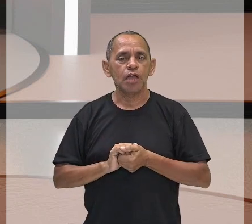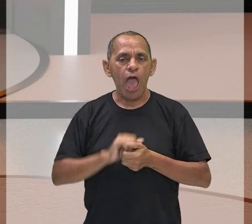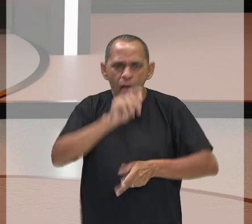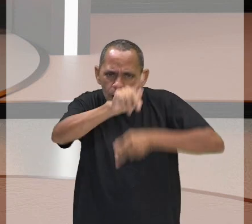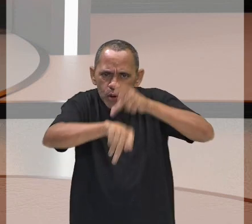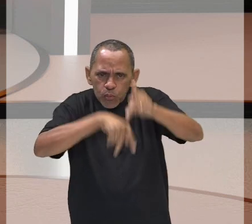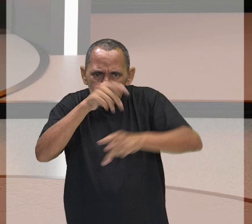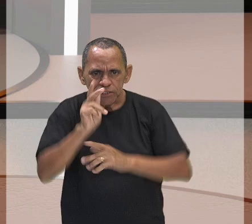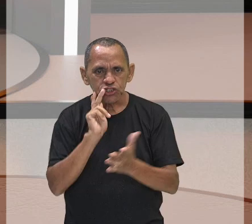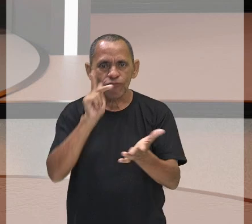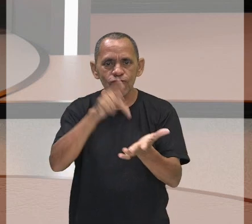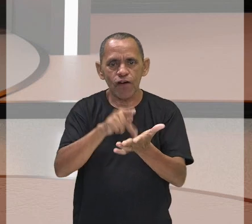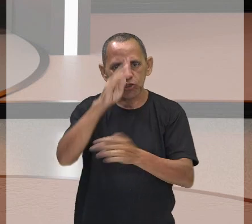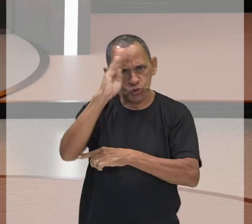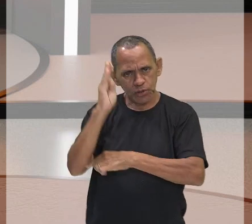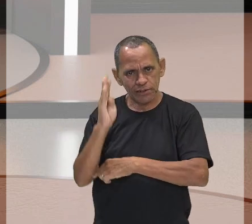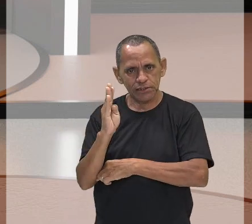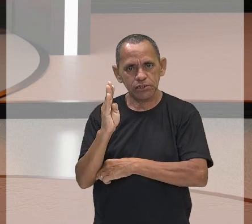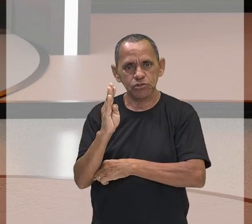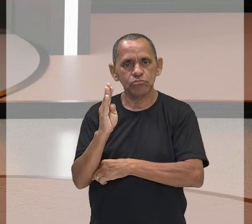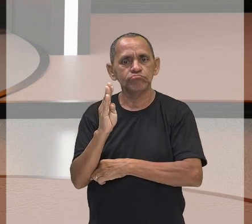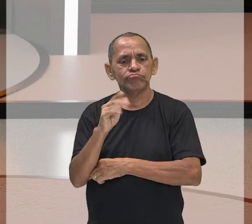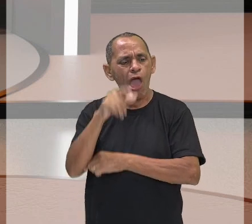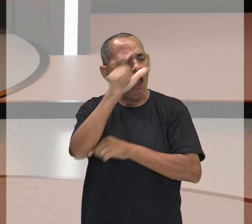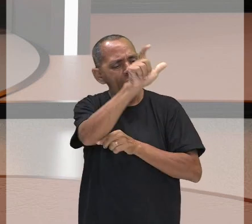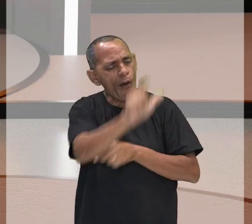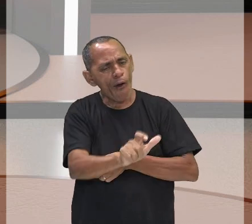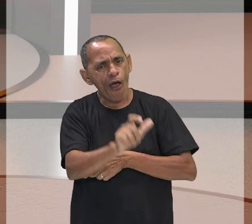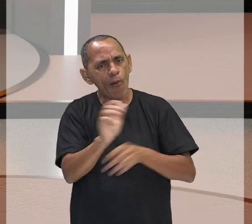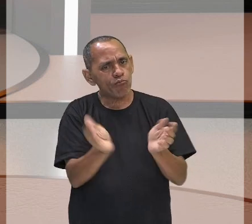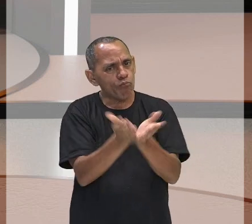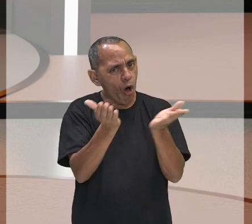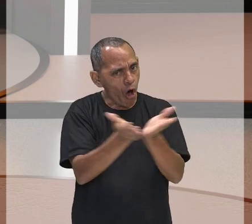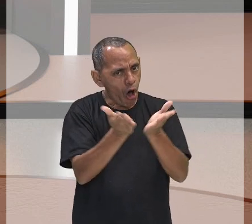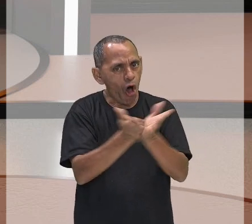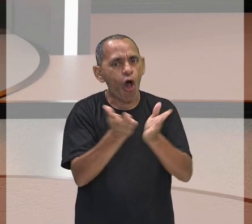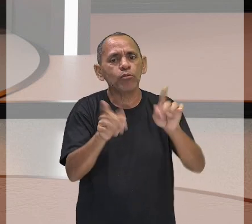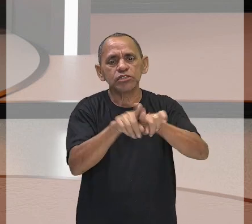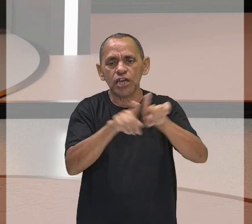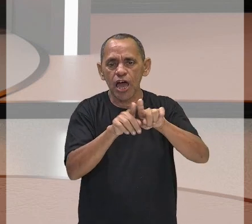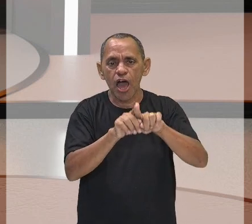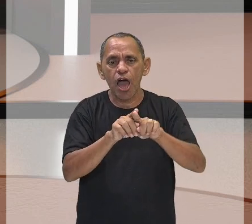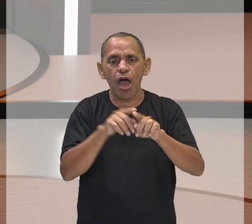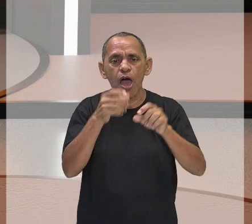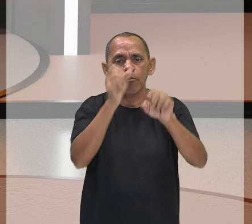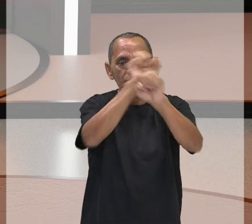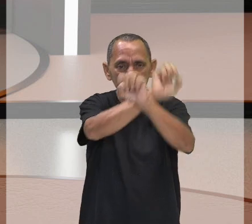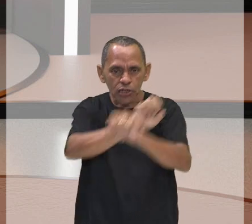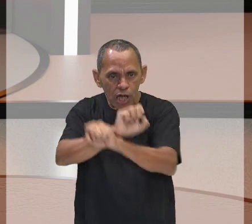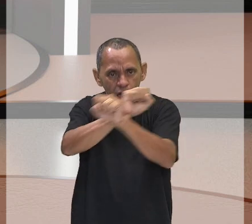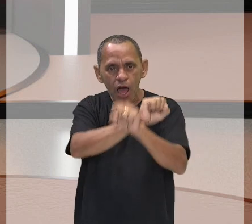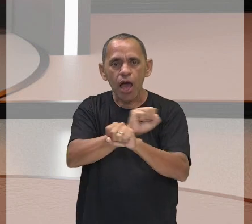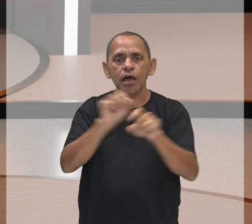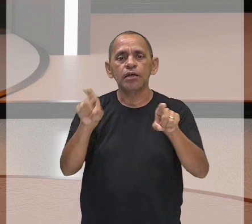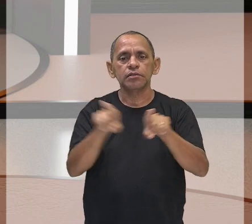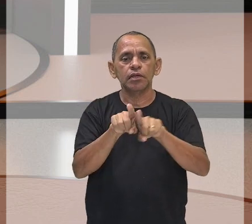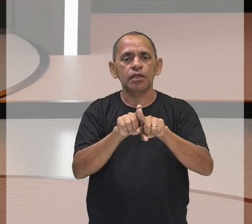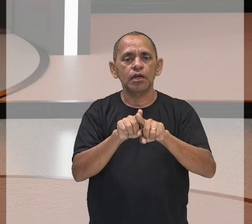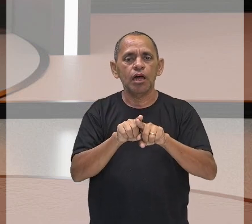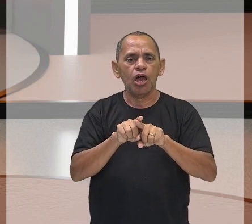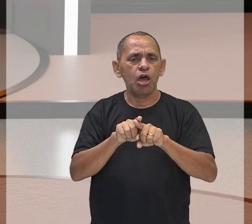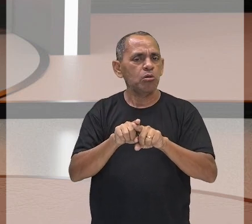população brasileira, estou falando da população mais pobre, e os escravizados, nada mudou, tá, gente? A gente está vendo que